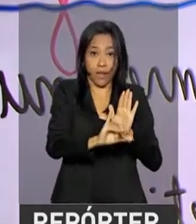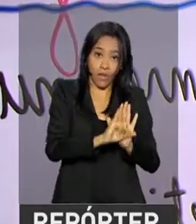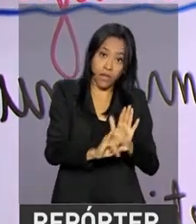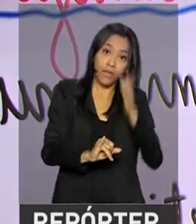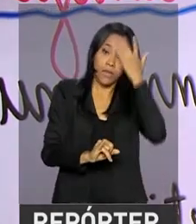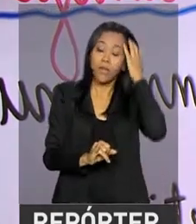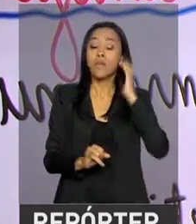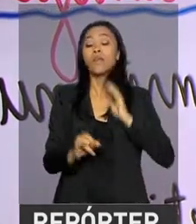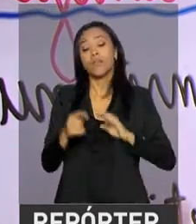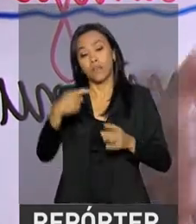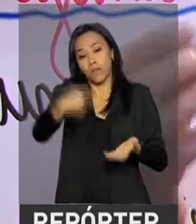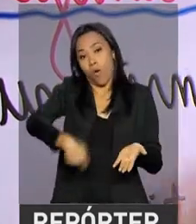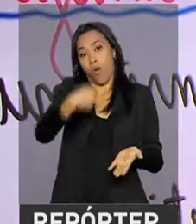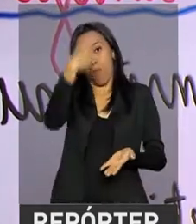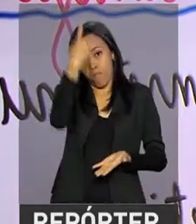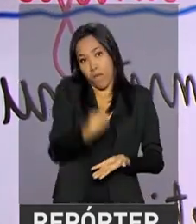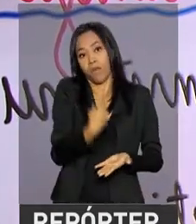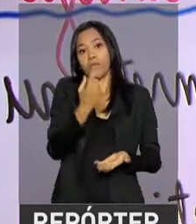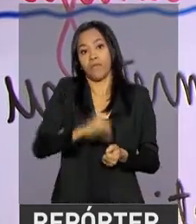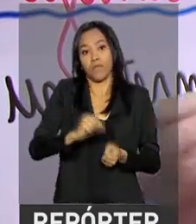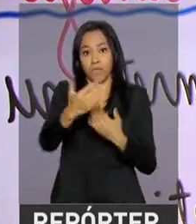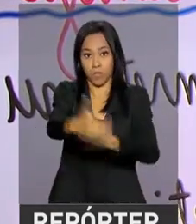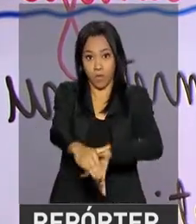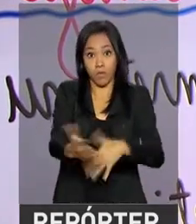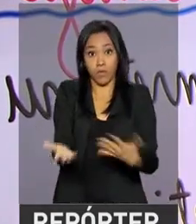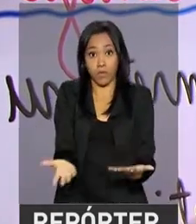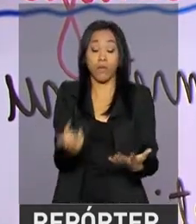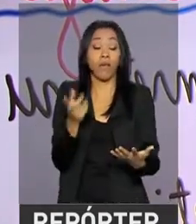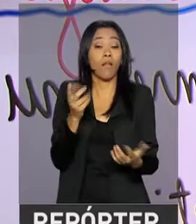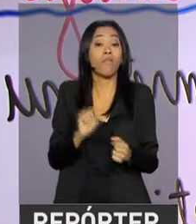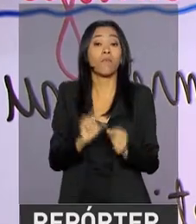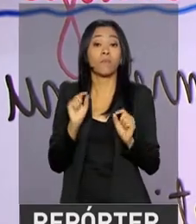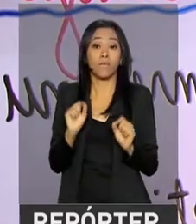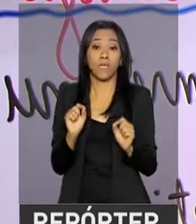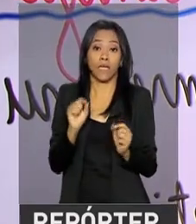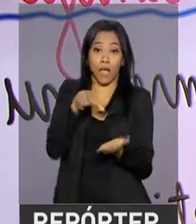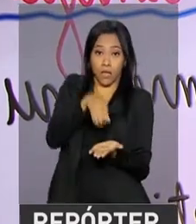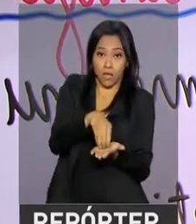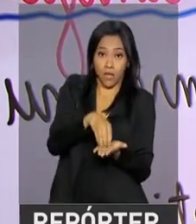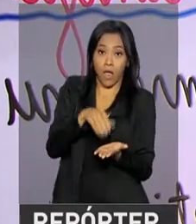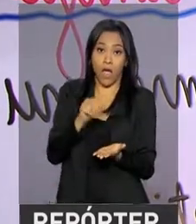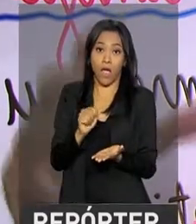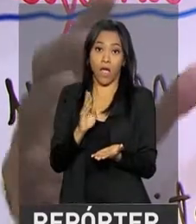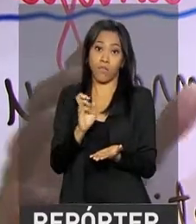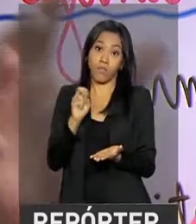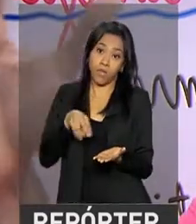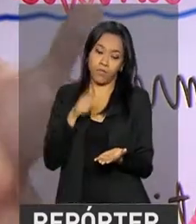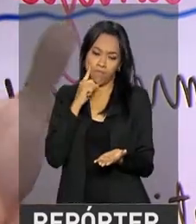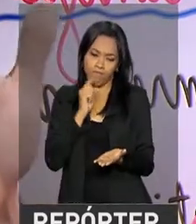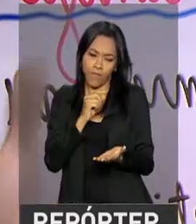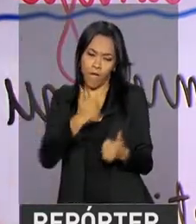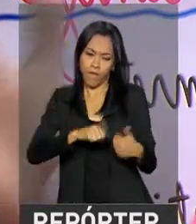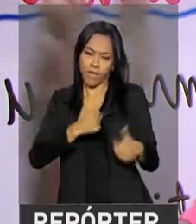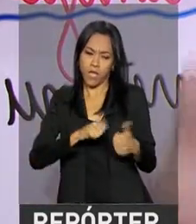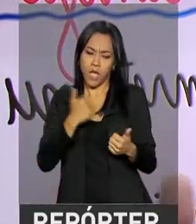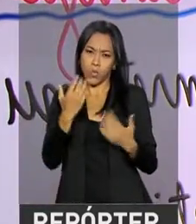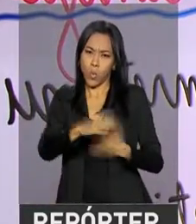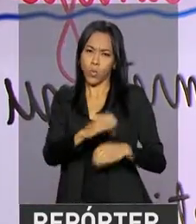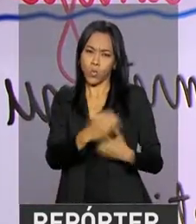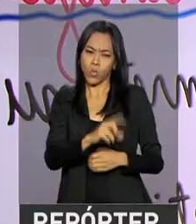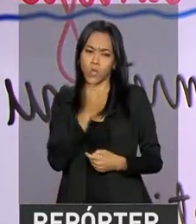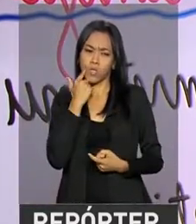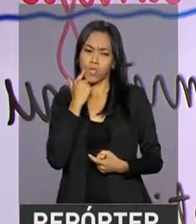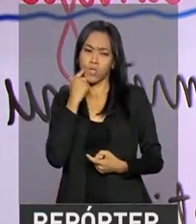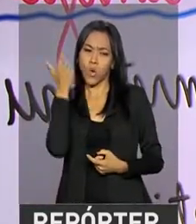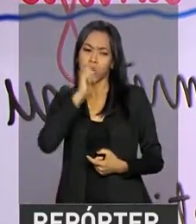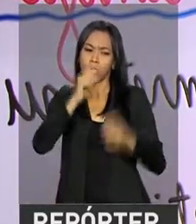8 que tem que fazer concurso público o que ela faz ela vai selecionar via concurso aquelas pessoas que realmente consegue